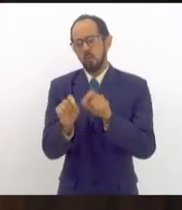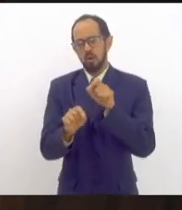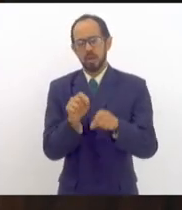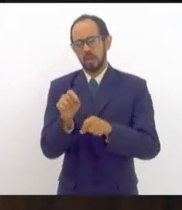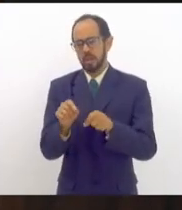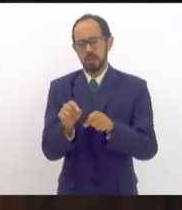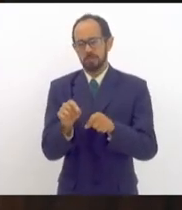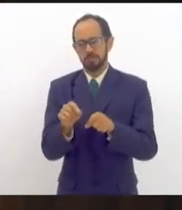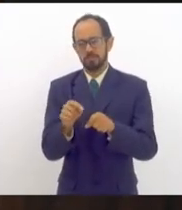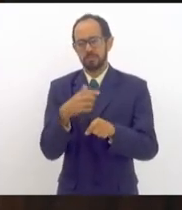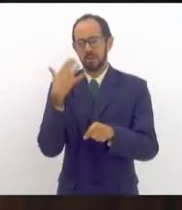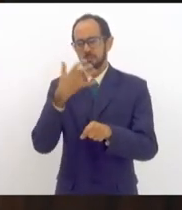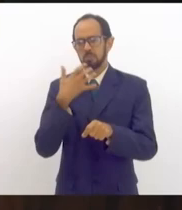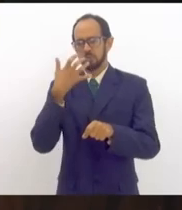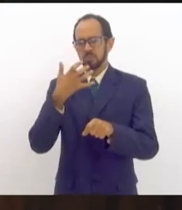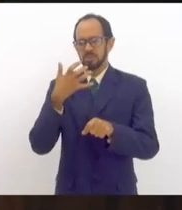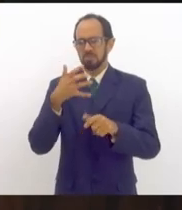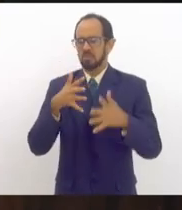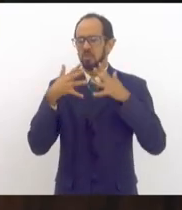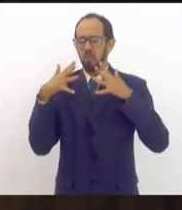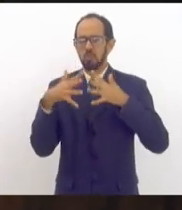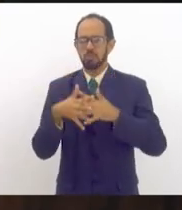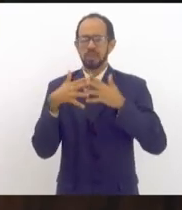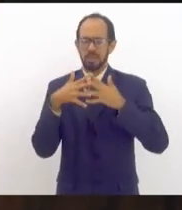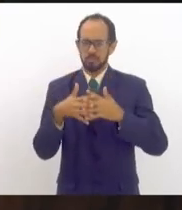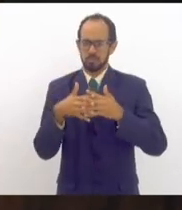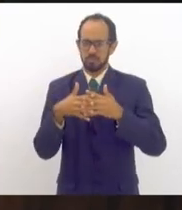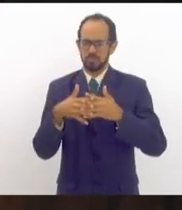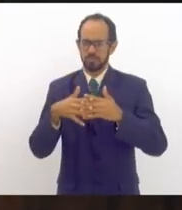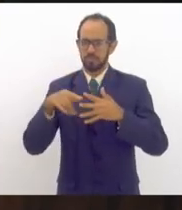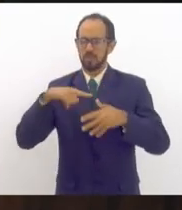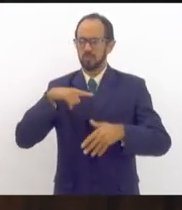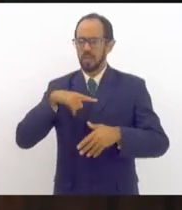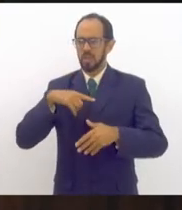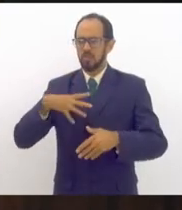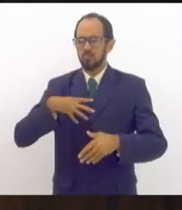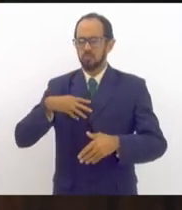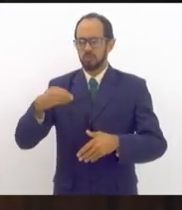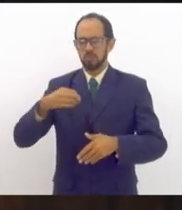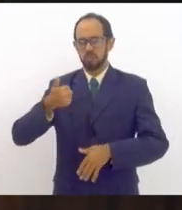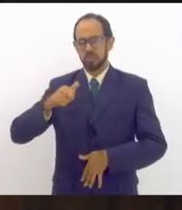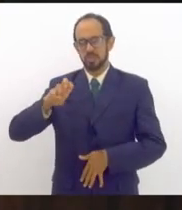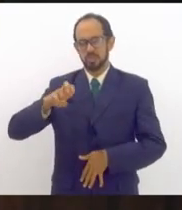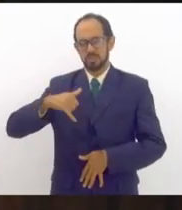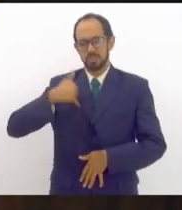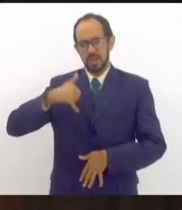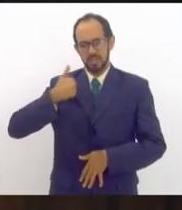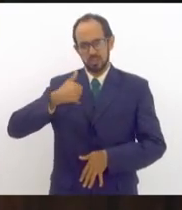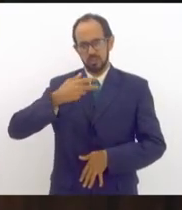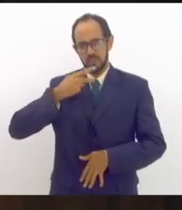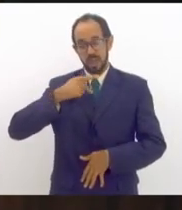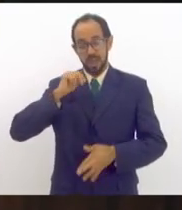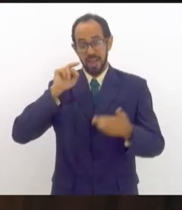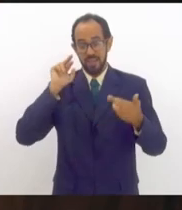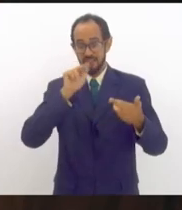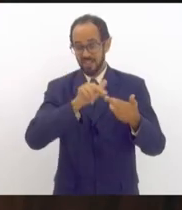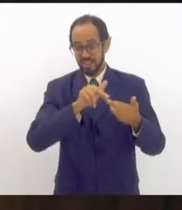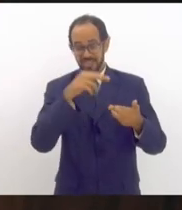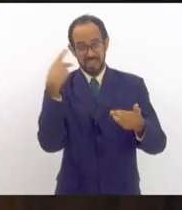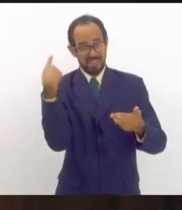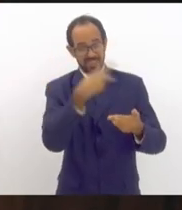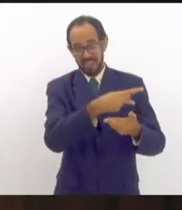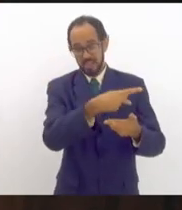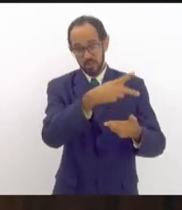na música fica muito complicado Eu tenho um filho de 15 anos dizer para ele com uma pessoa referência como a Ludmila